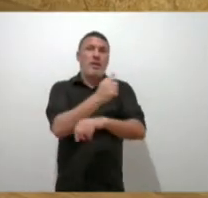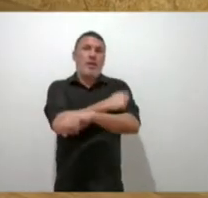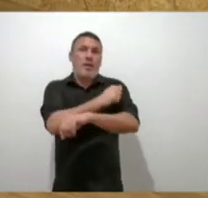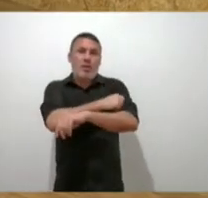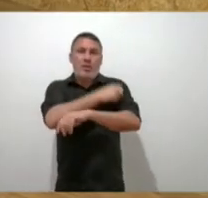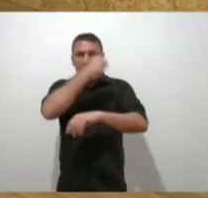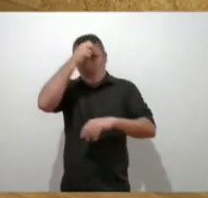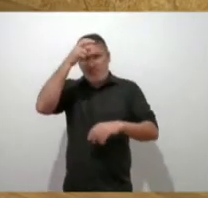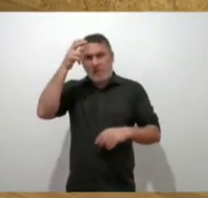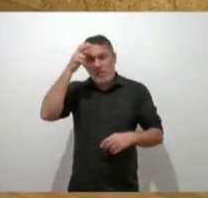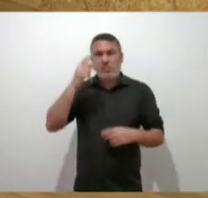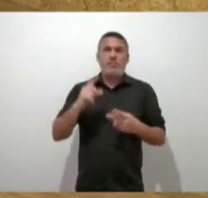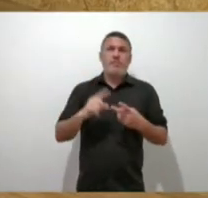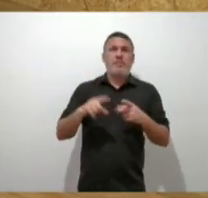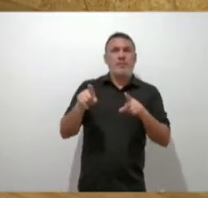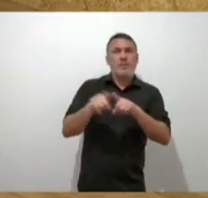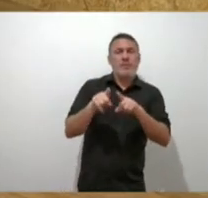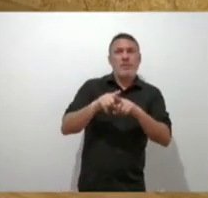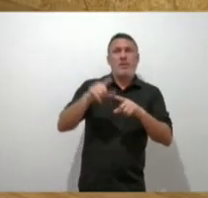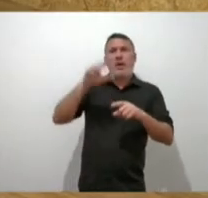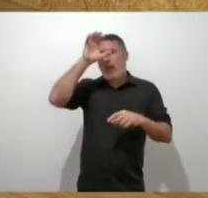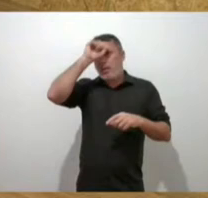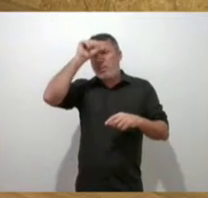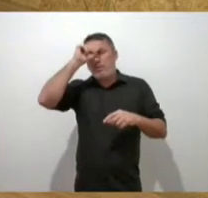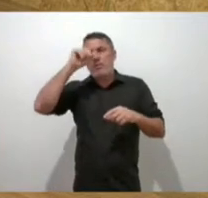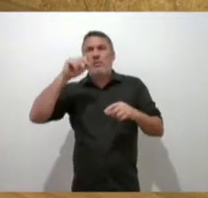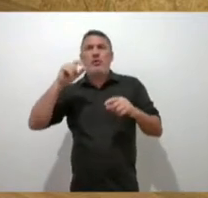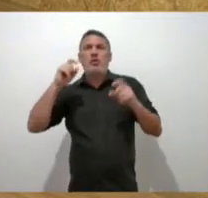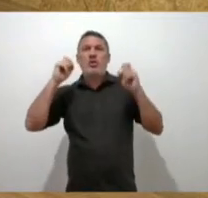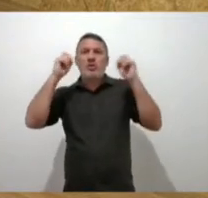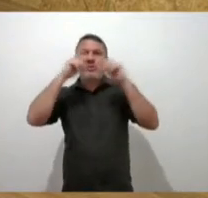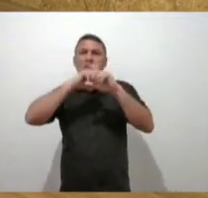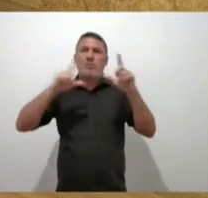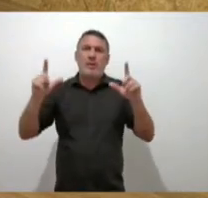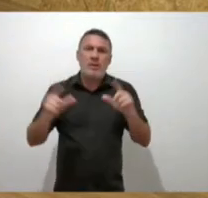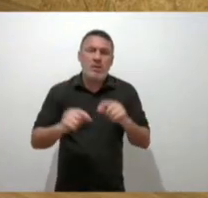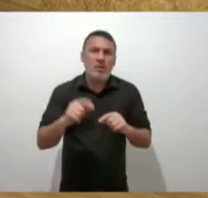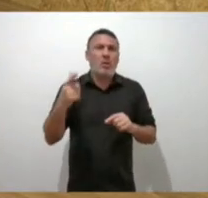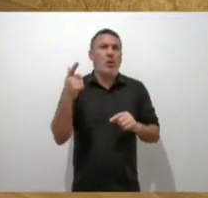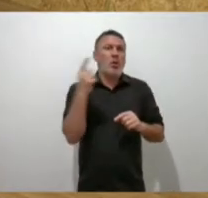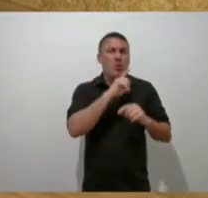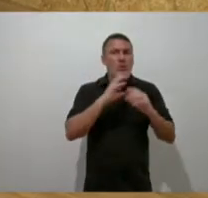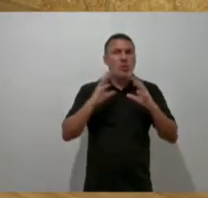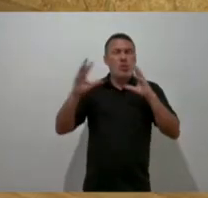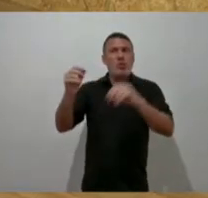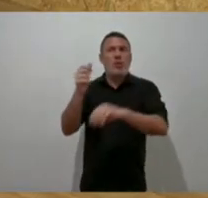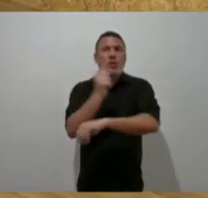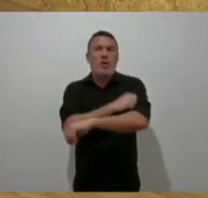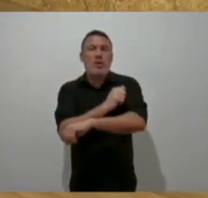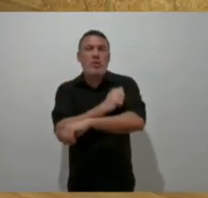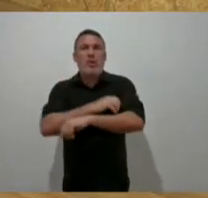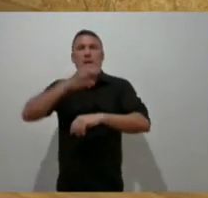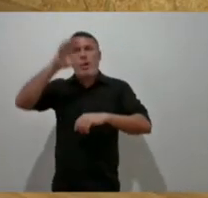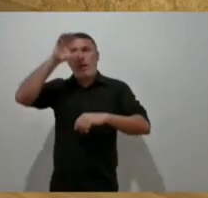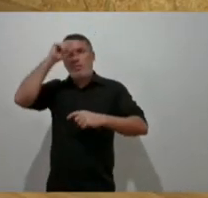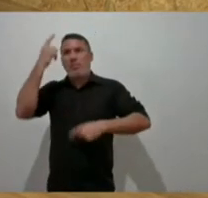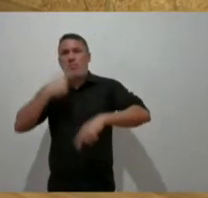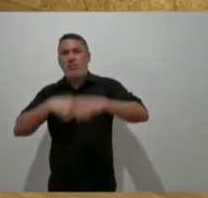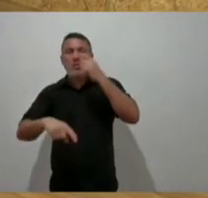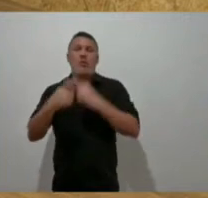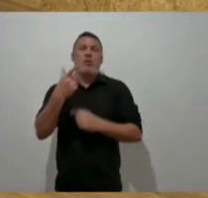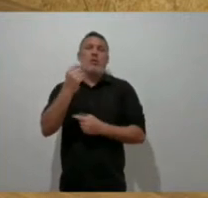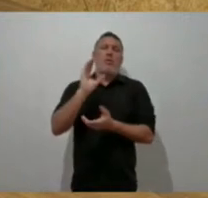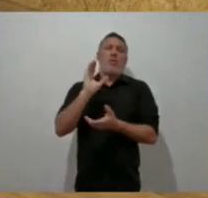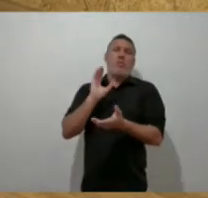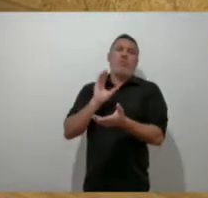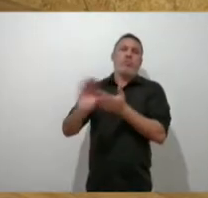a desigualdade de aprendizagem, ou seja, conseguindo pegar todos os alunos e aumentando o aprendizado deles, ele ganha mais dinheiro. Isso é o que foi feito